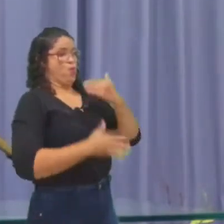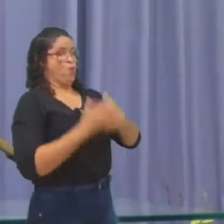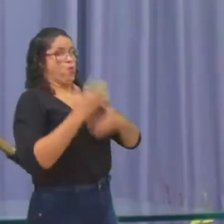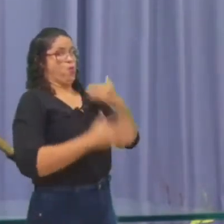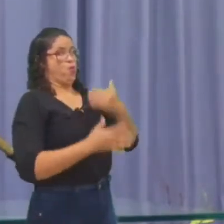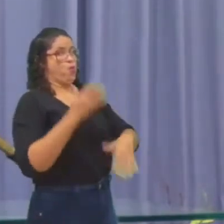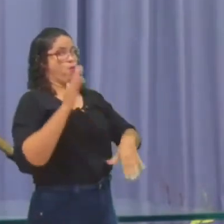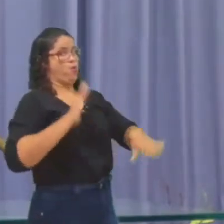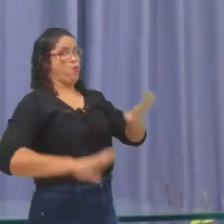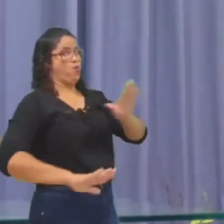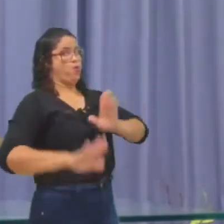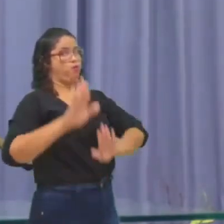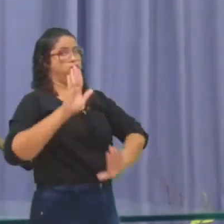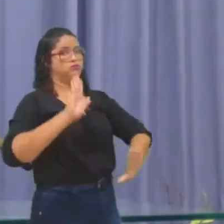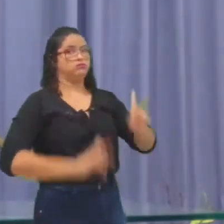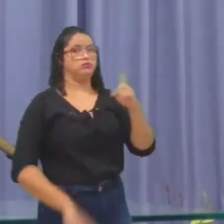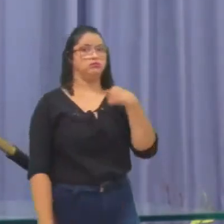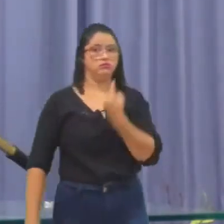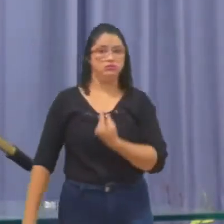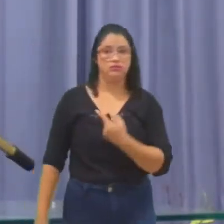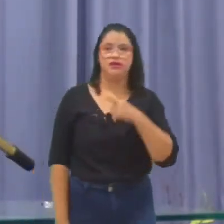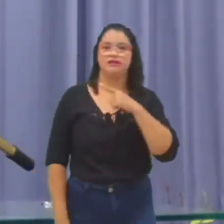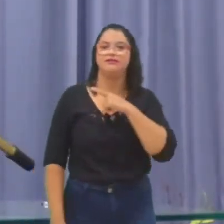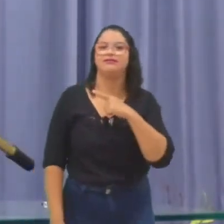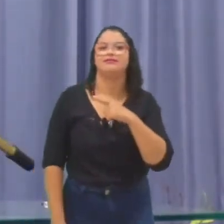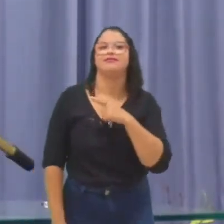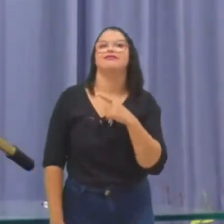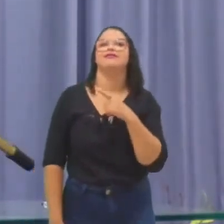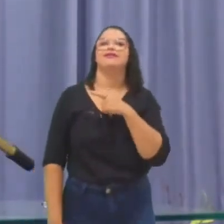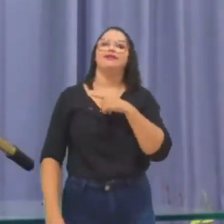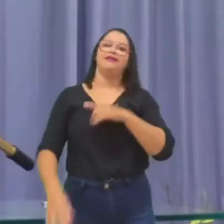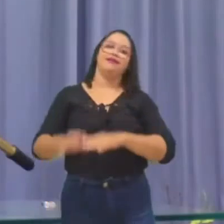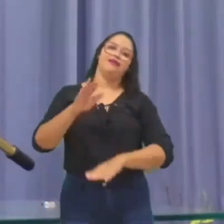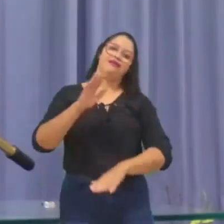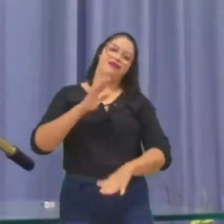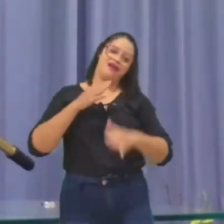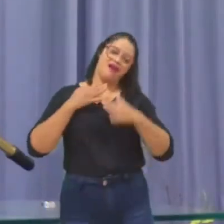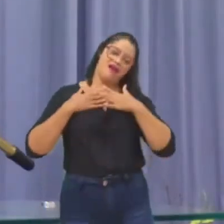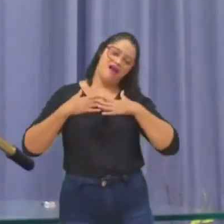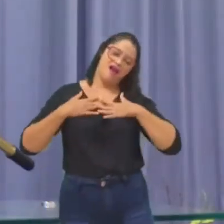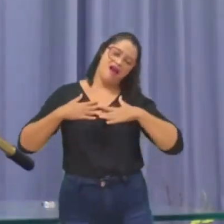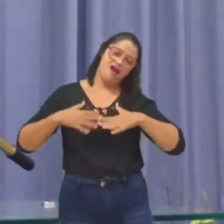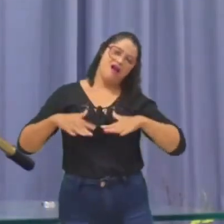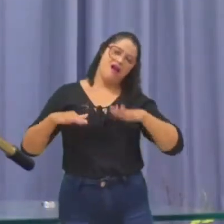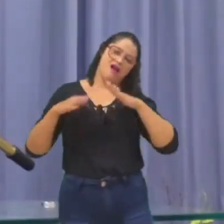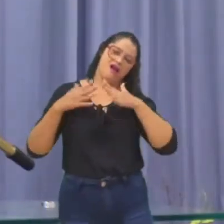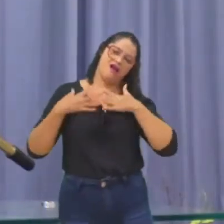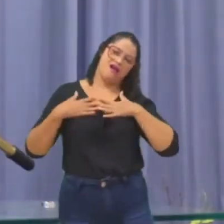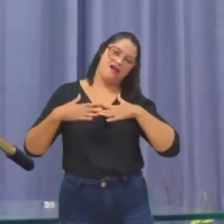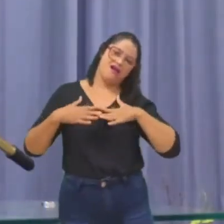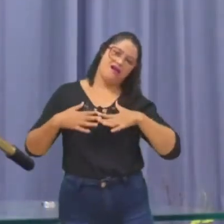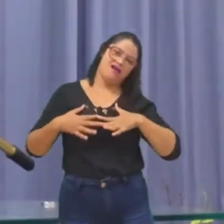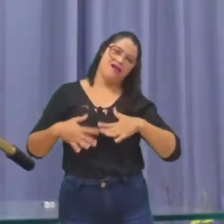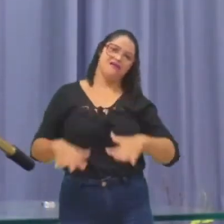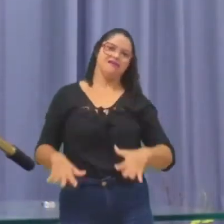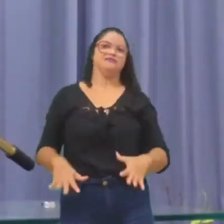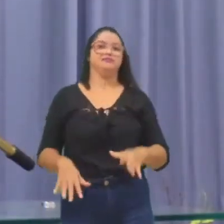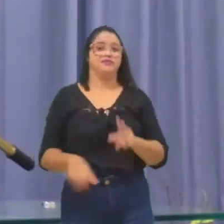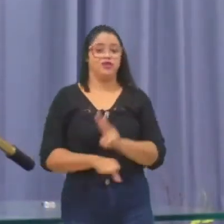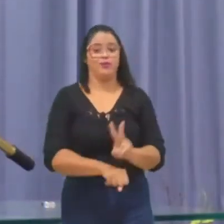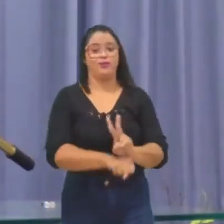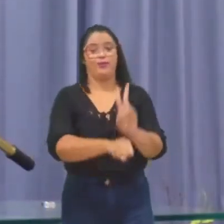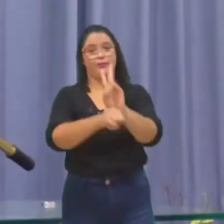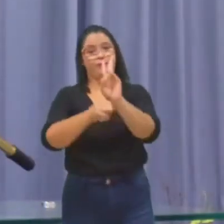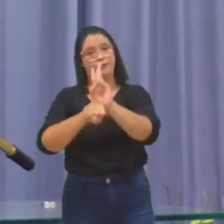caos. Nós precisamos ter calma, nós precisamos ser prudentes, bendito seja Deus.